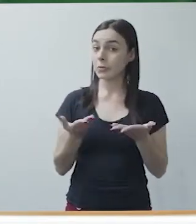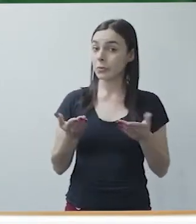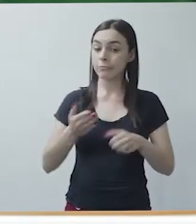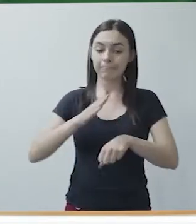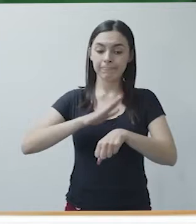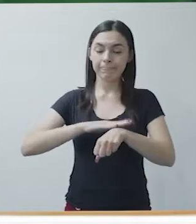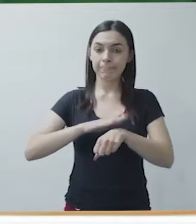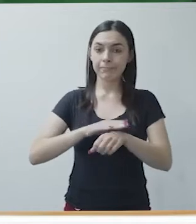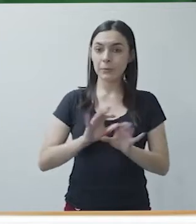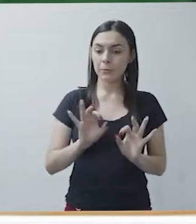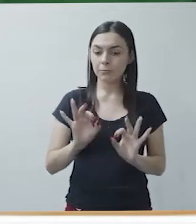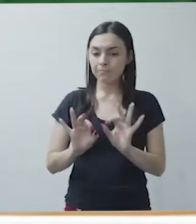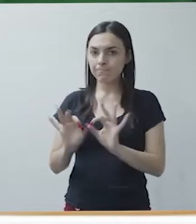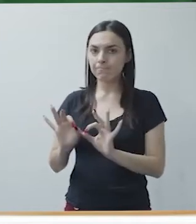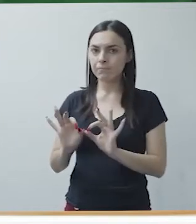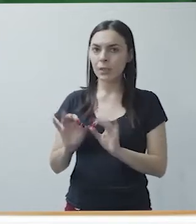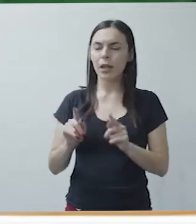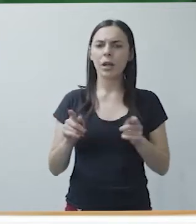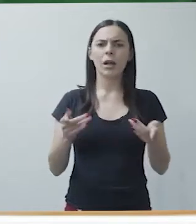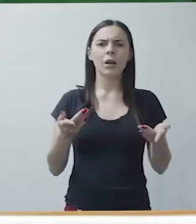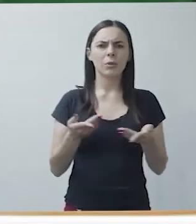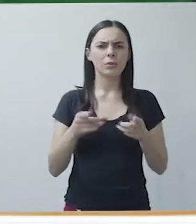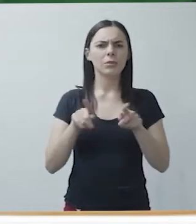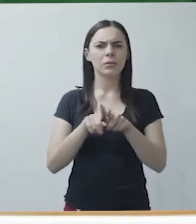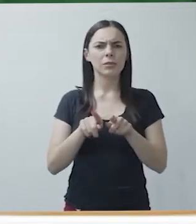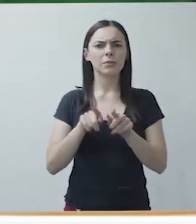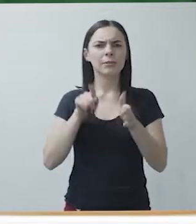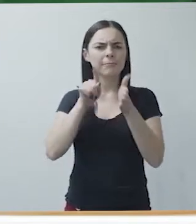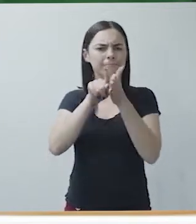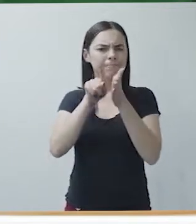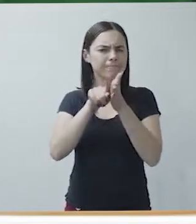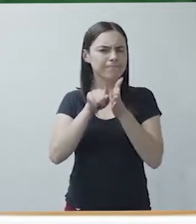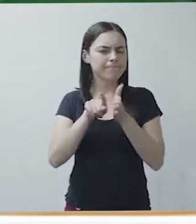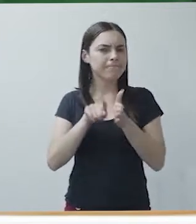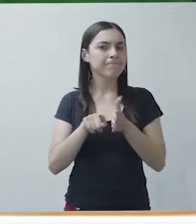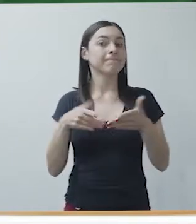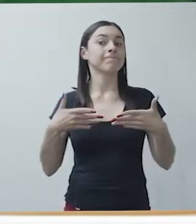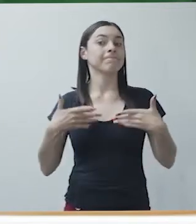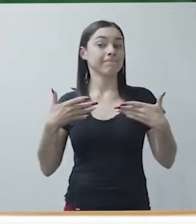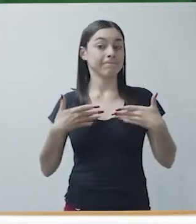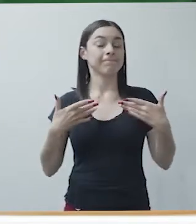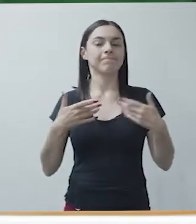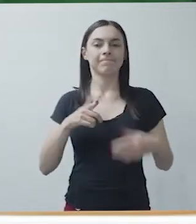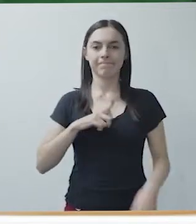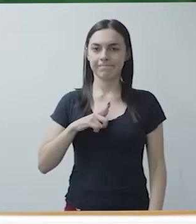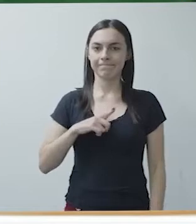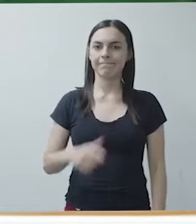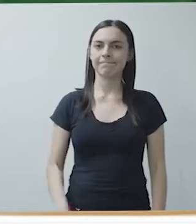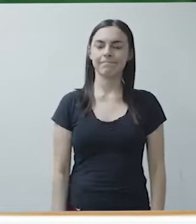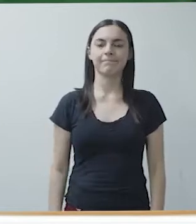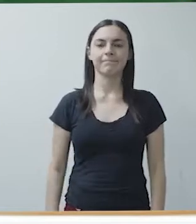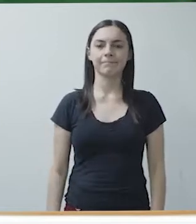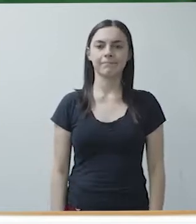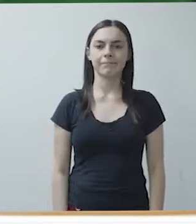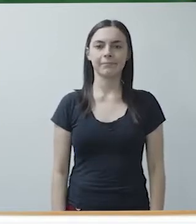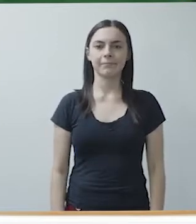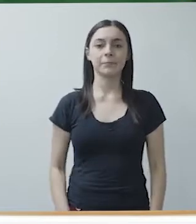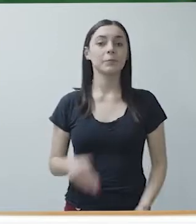tempo. Também teremos um quiz bem divertido. E